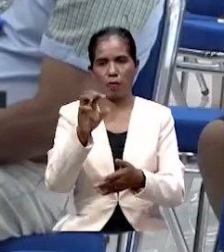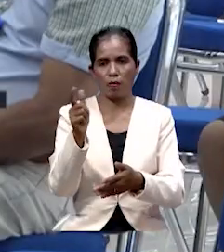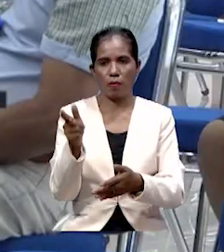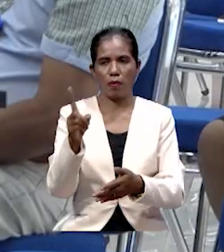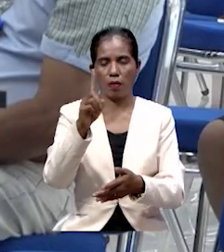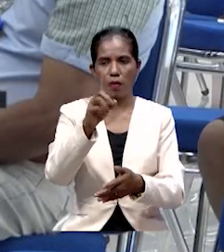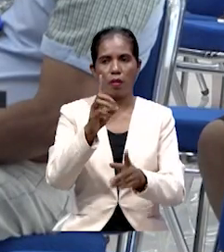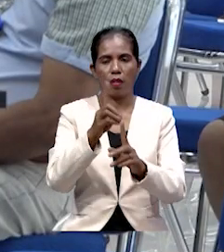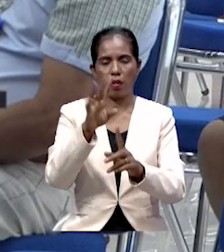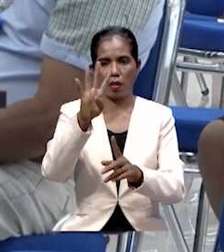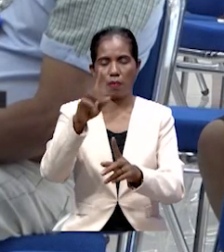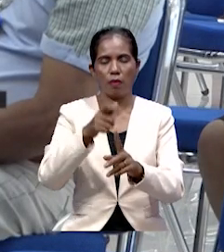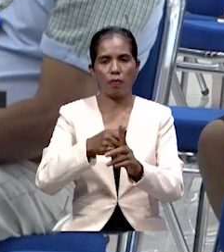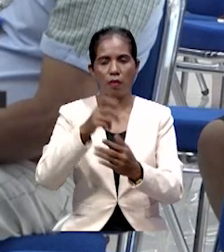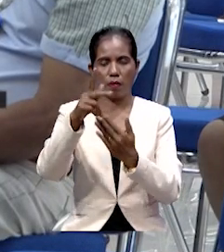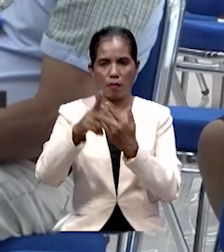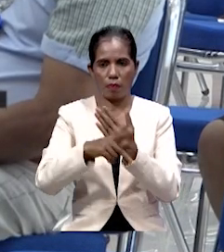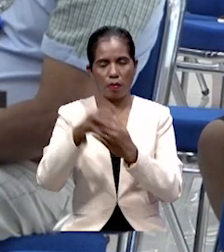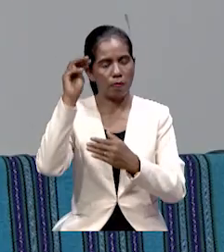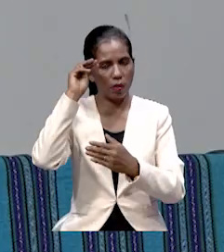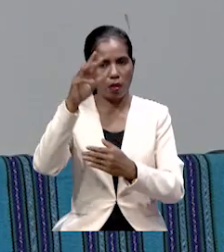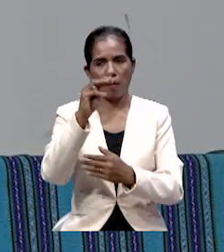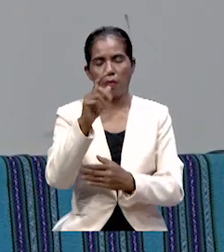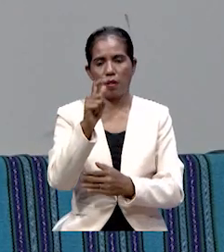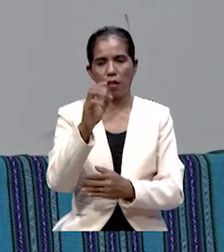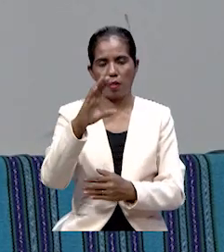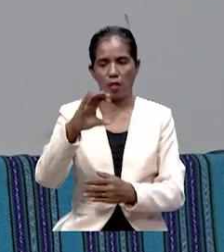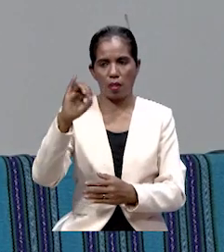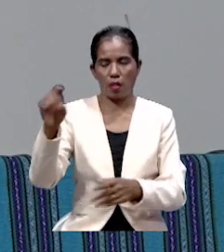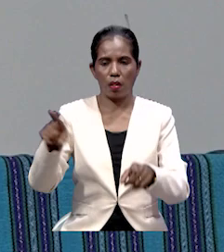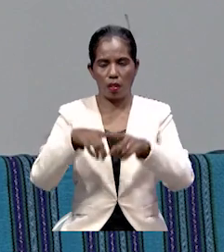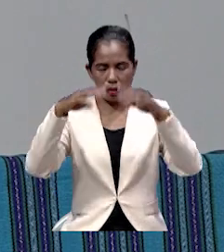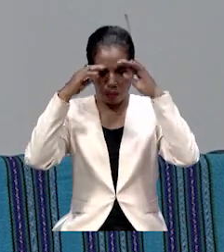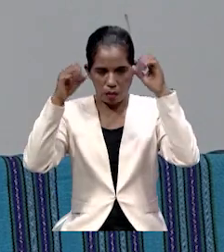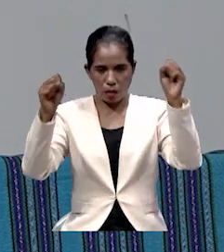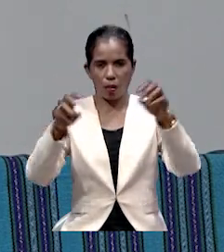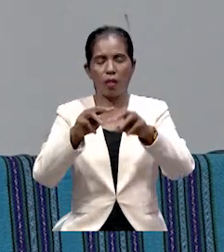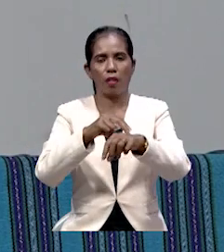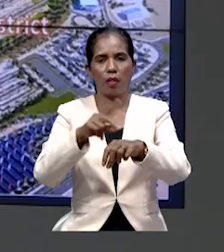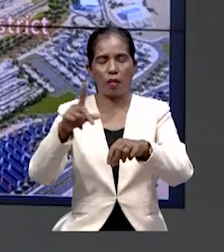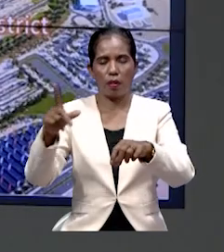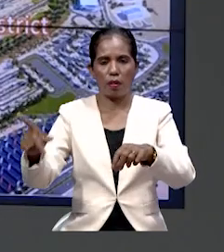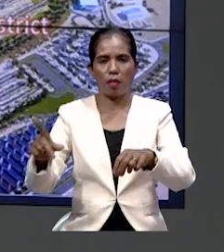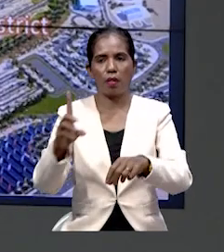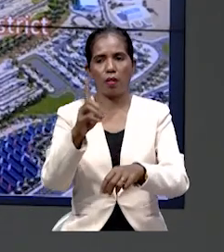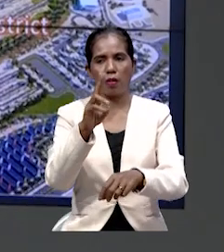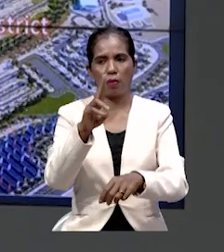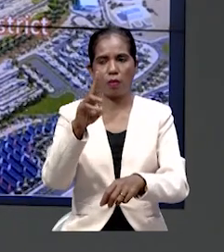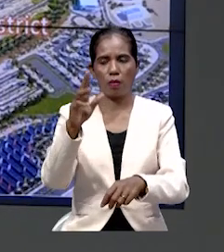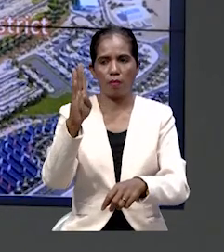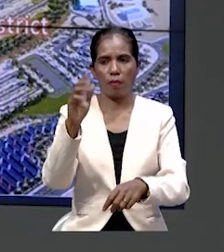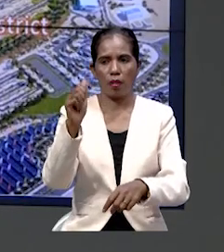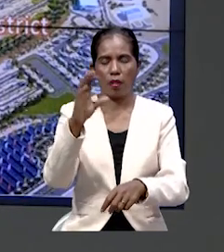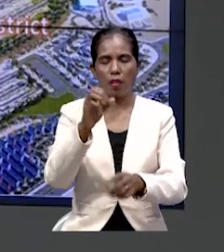Lima Fulan Mayu, ministro Turismo, Comércio e Indústria. No dar presidente da Autoridade Nacional Expo Dubai Timor-Leste,